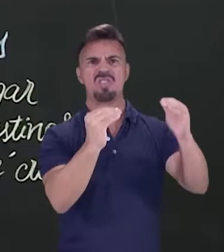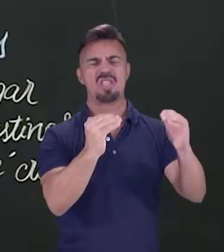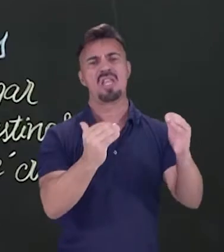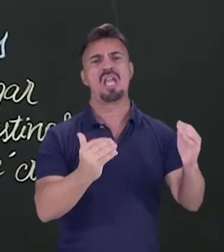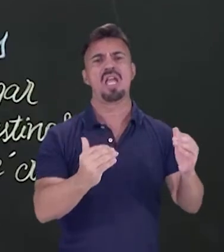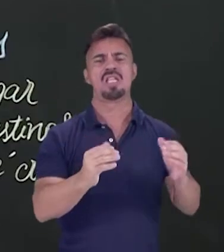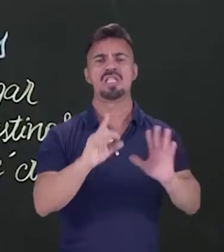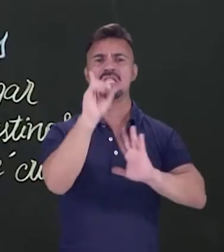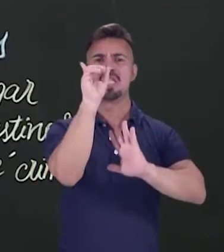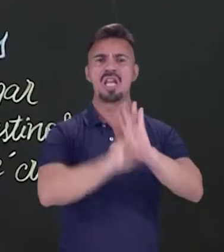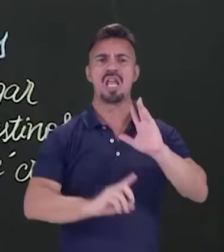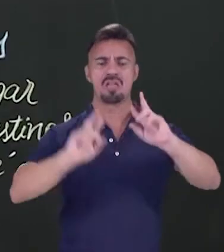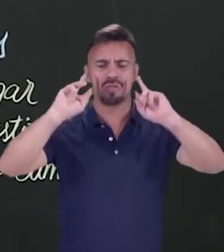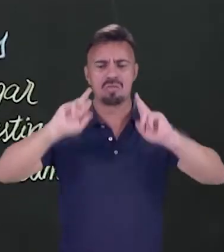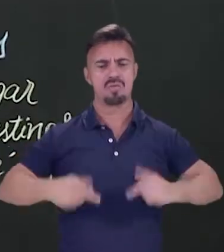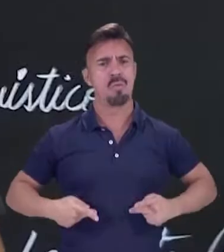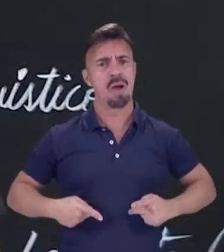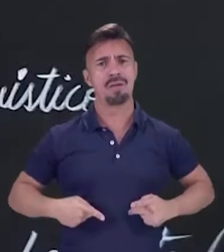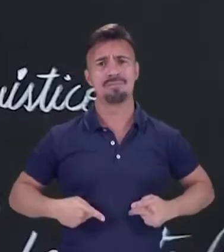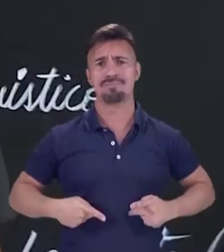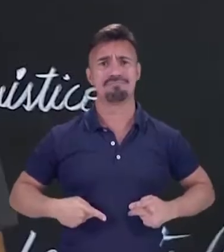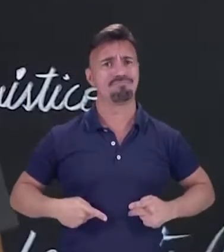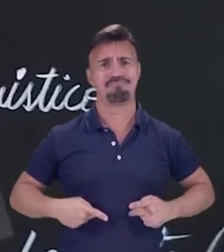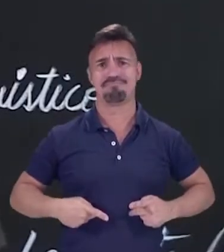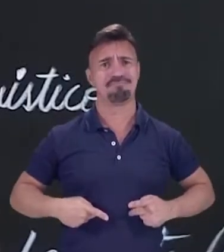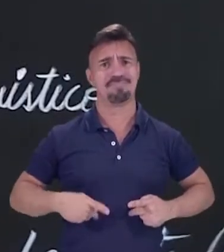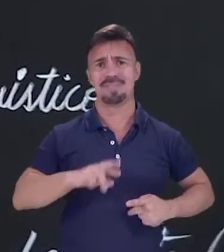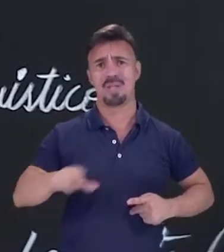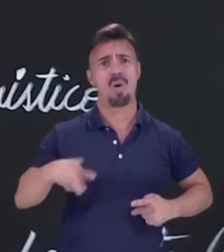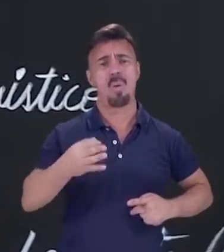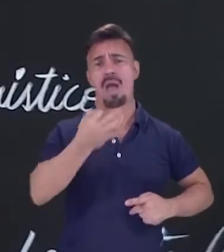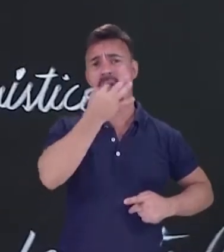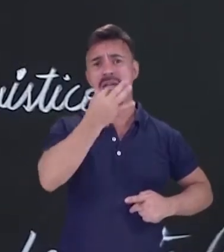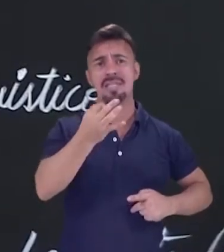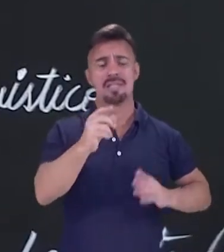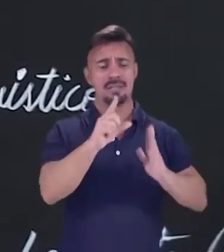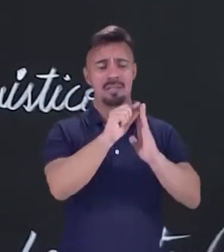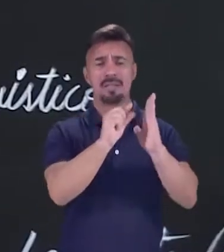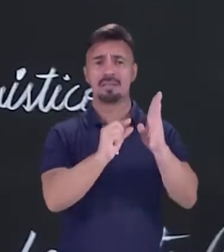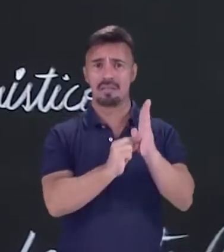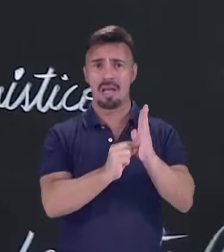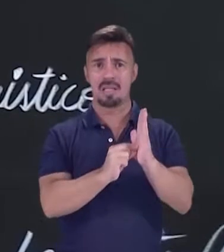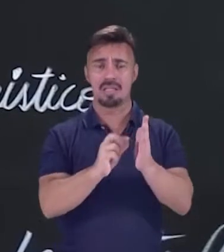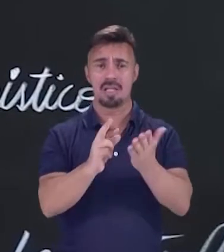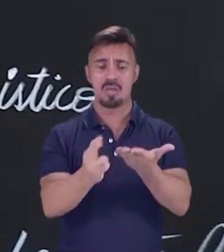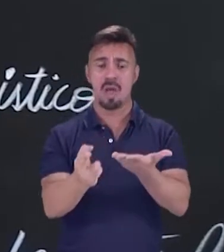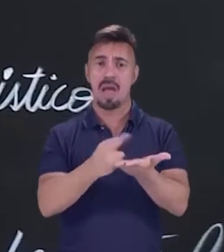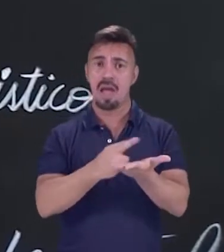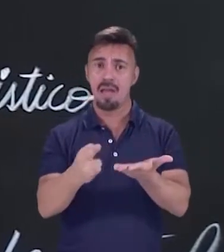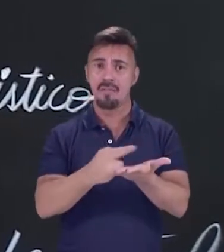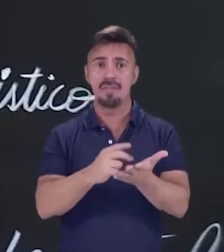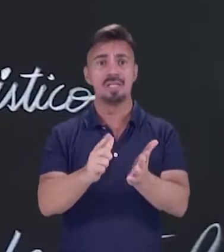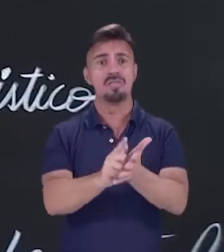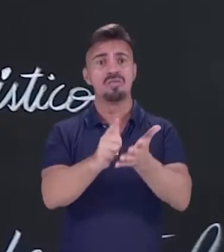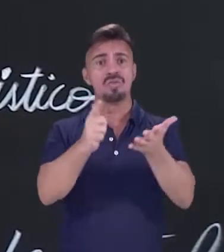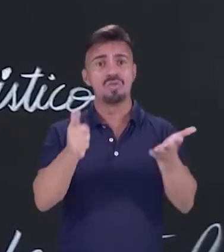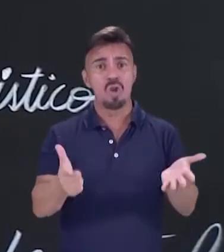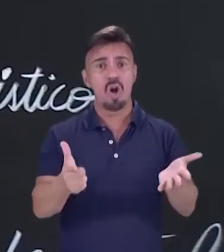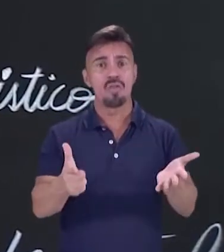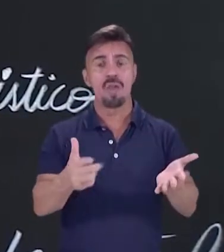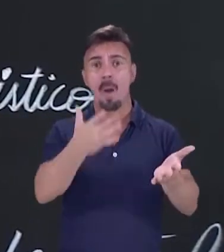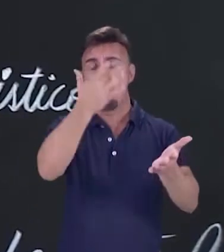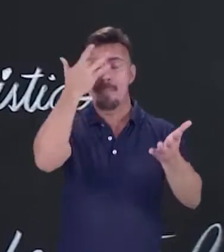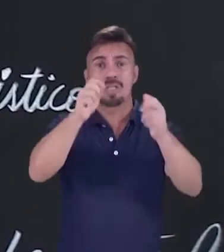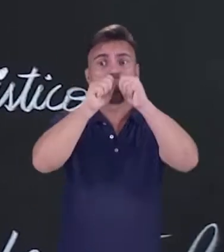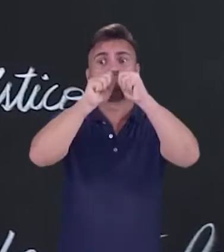serão consideradas em um artigo de opinião. Quando você publica um texto em um jornal, em uma revista, você está tornando aquela informação pública e é